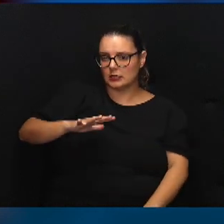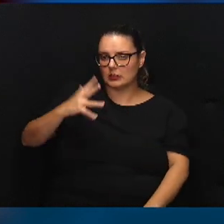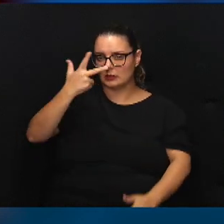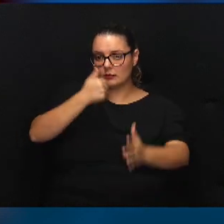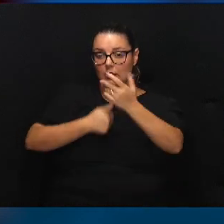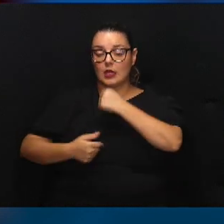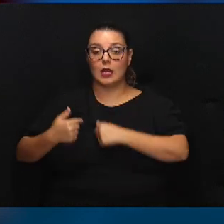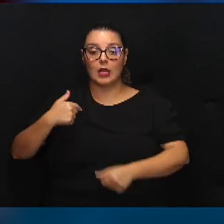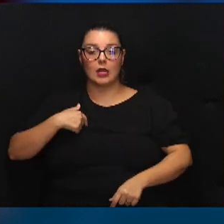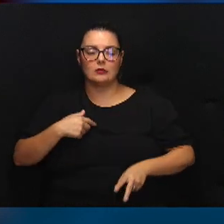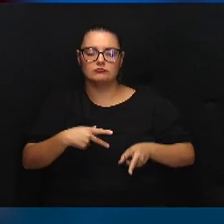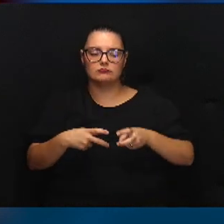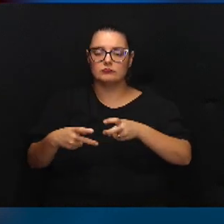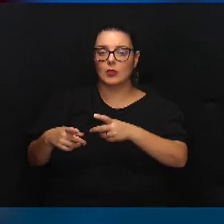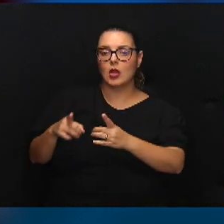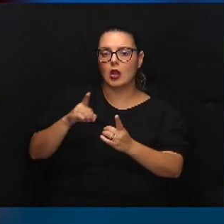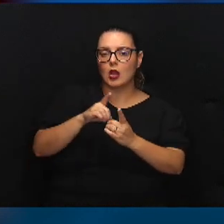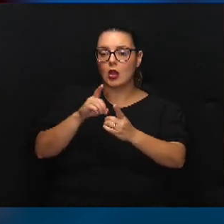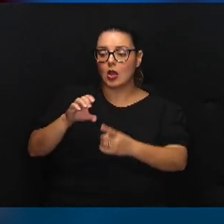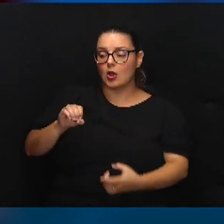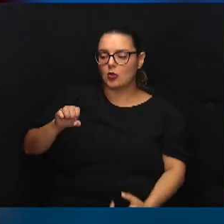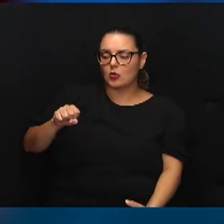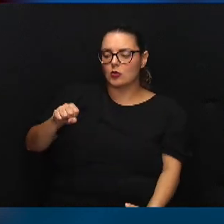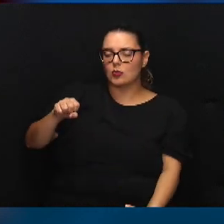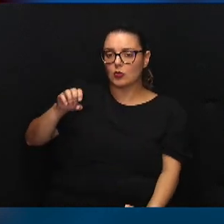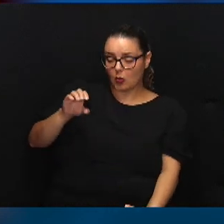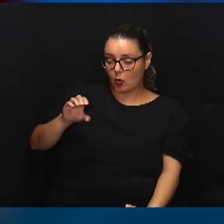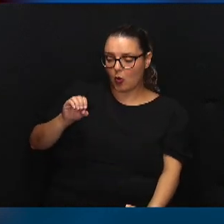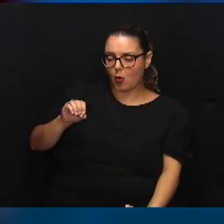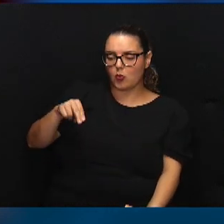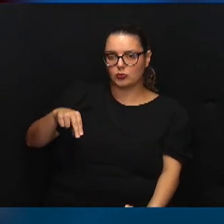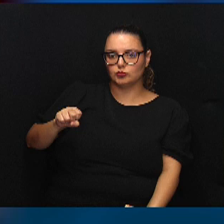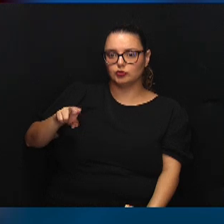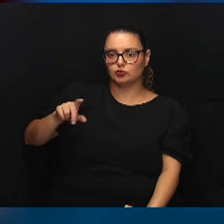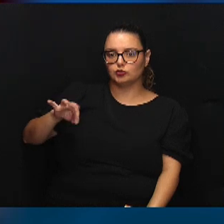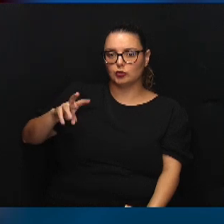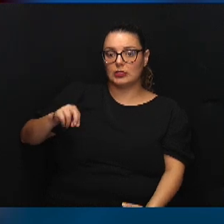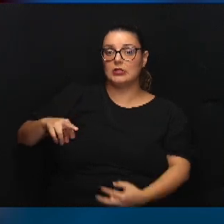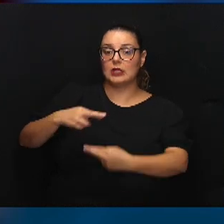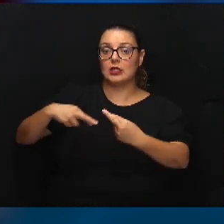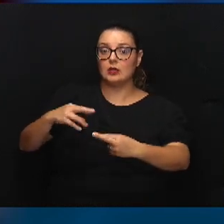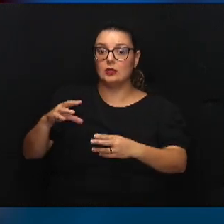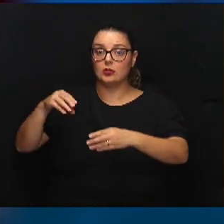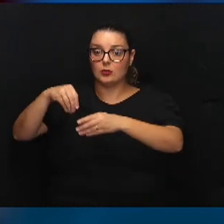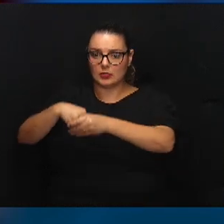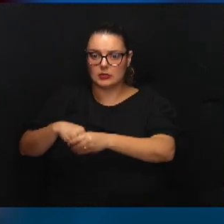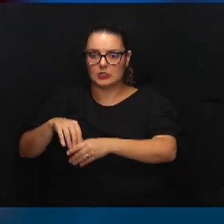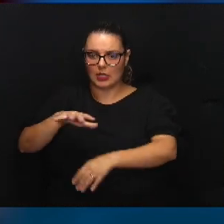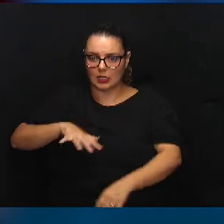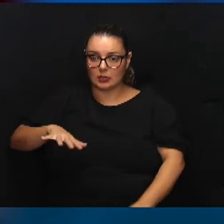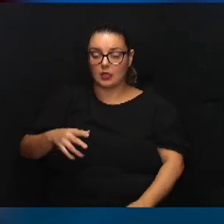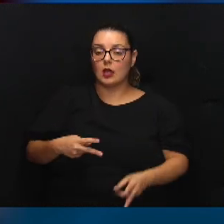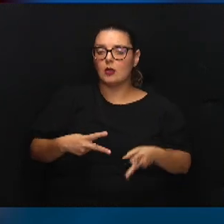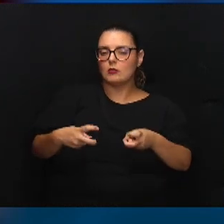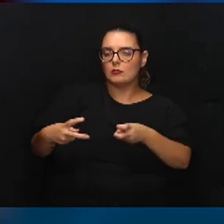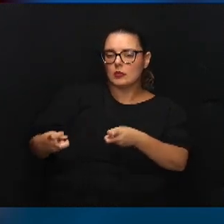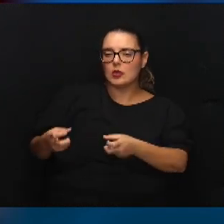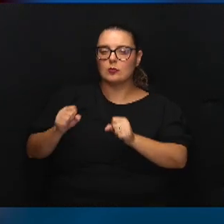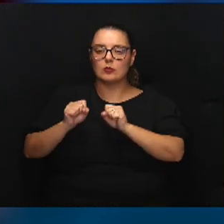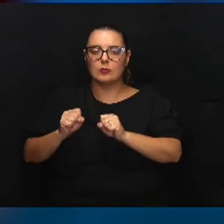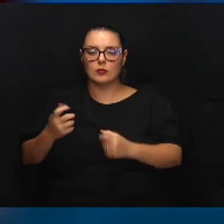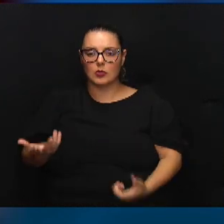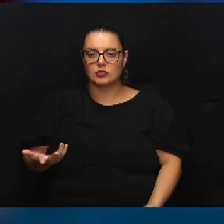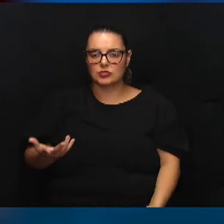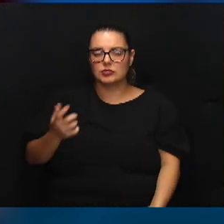percebi que a consultoria está totalmente ligada a essa área, né? Então eu percebi que eu poderia, em